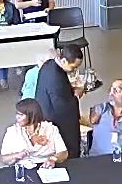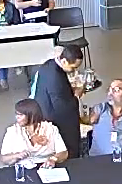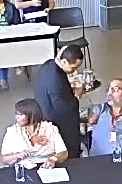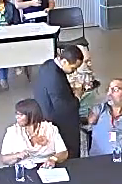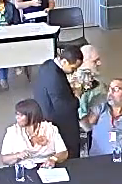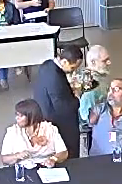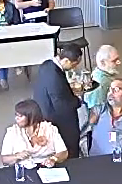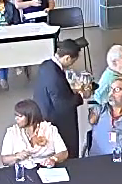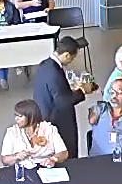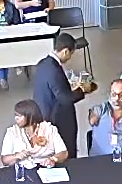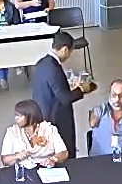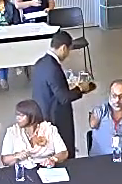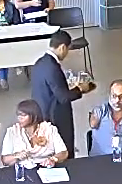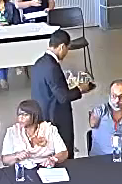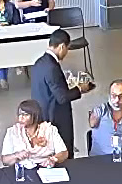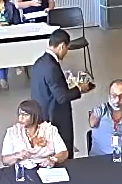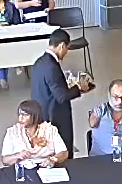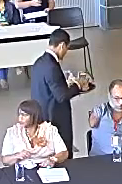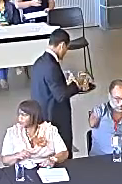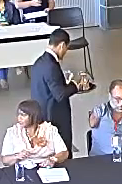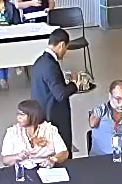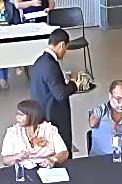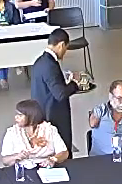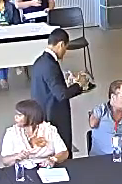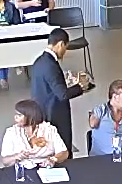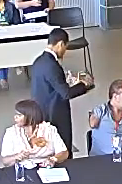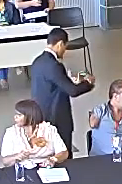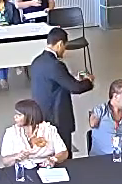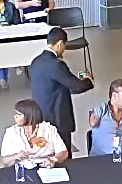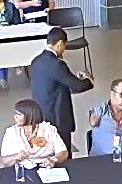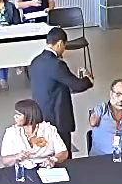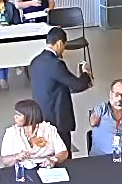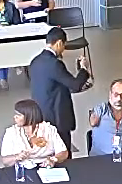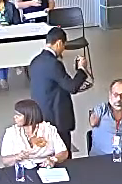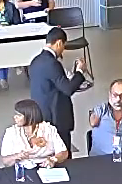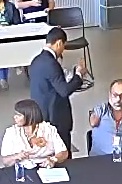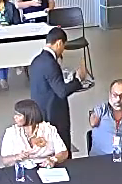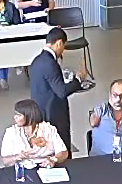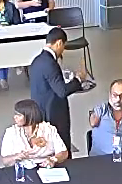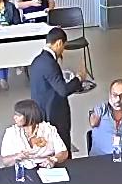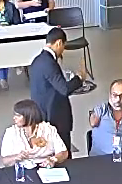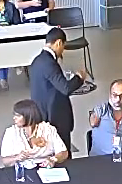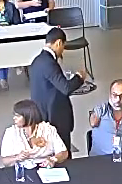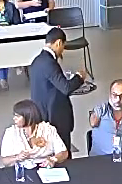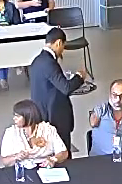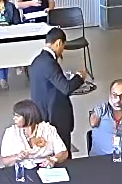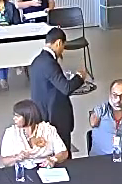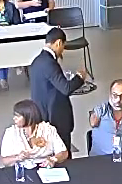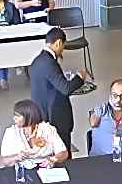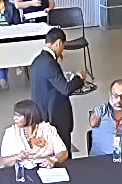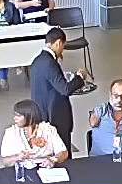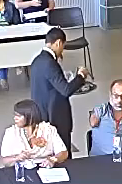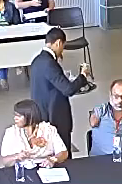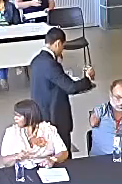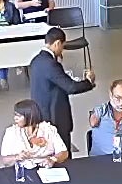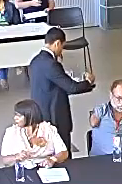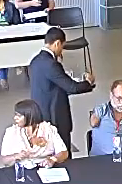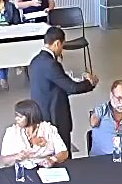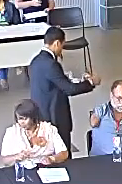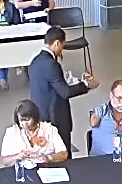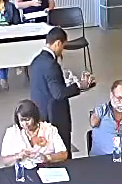transporte e mobilidade urbana tá lá na lei Mas nós temos um